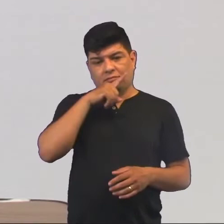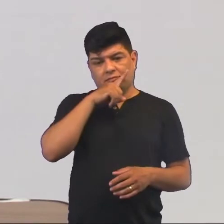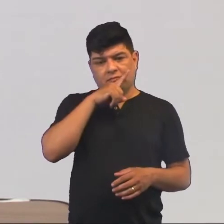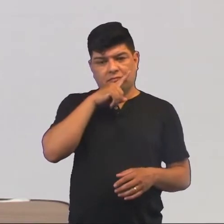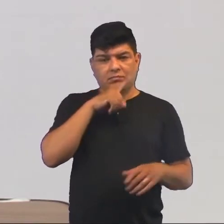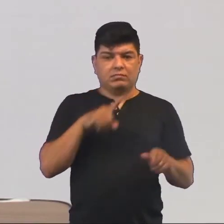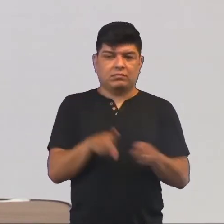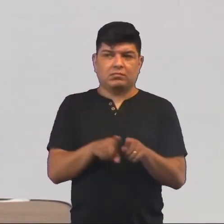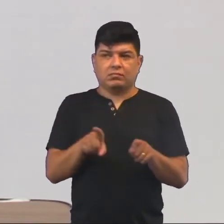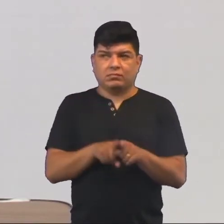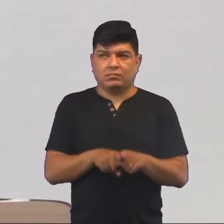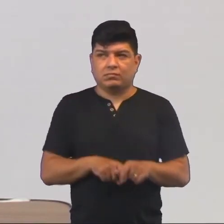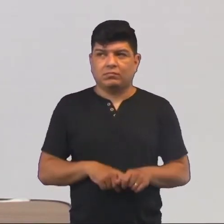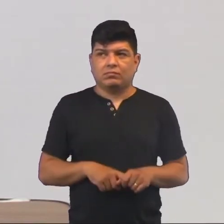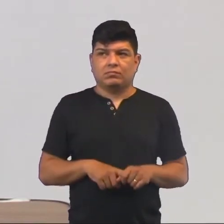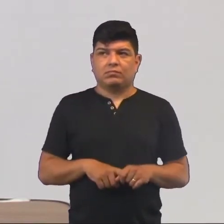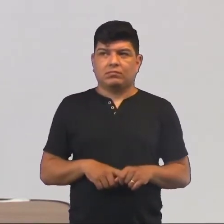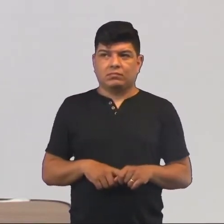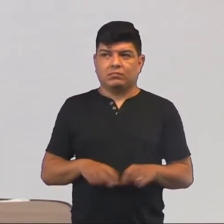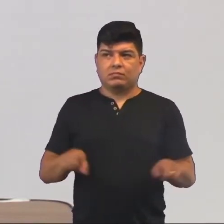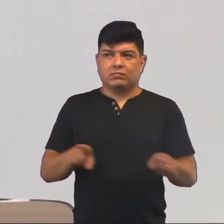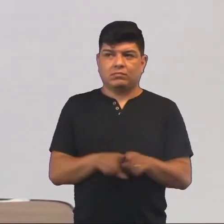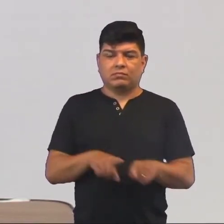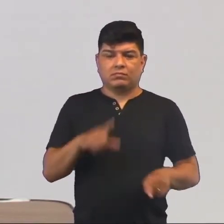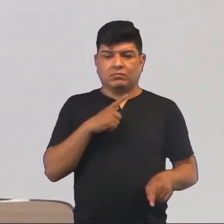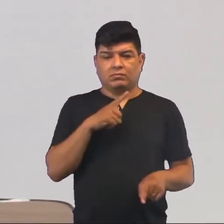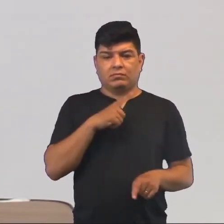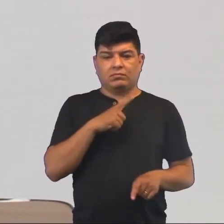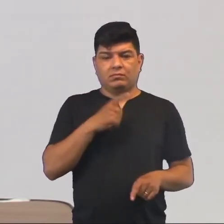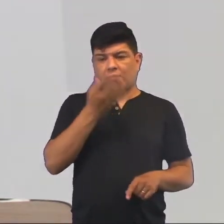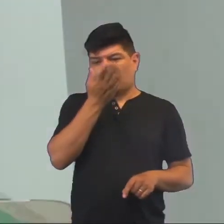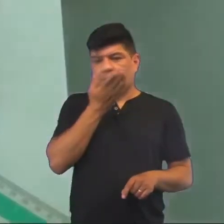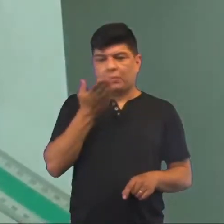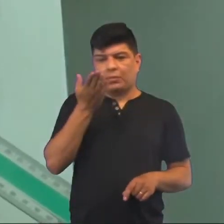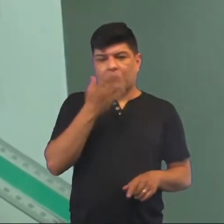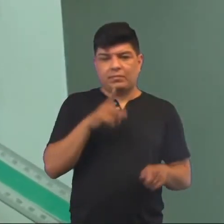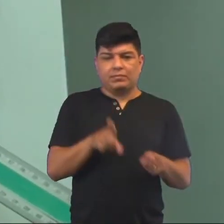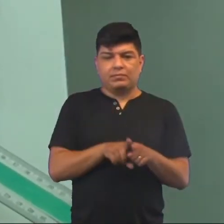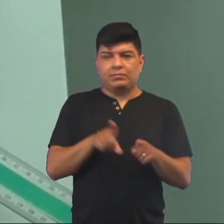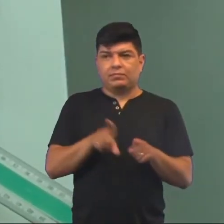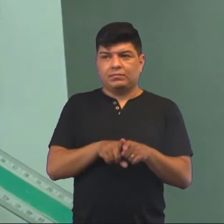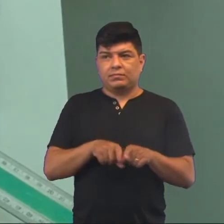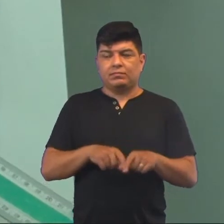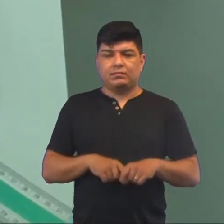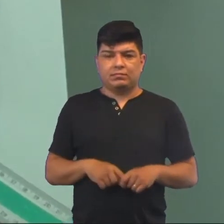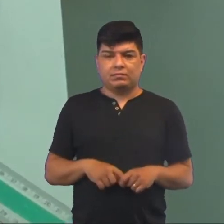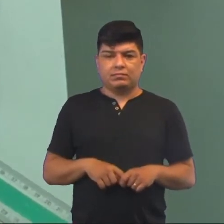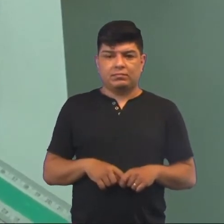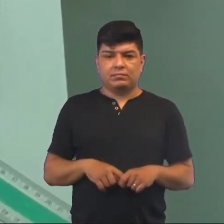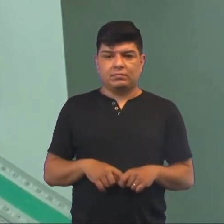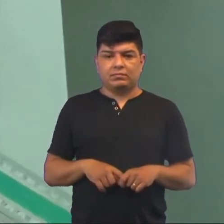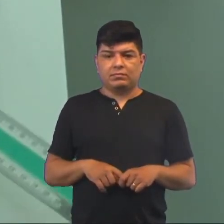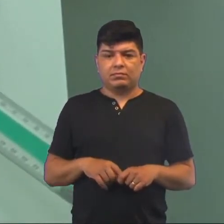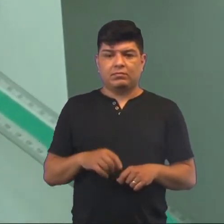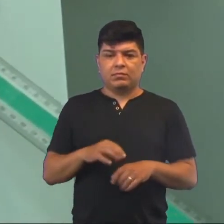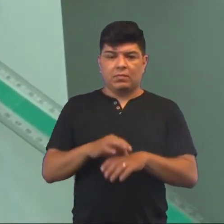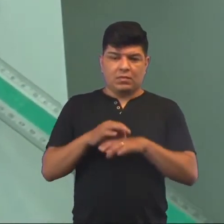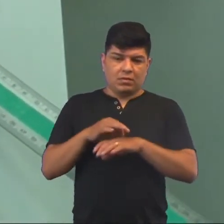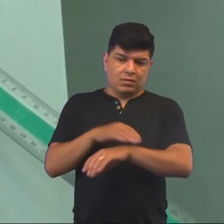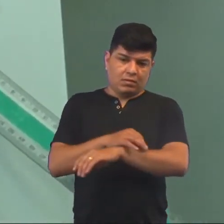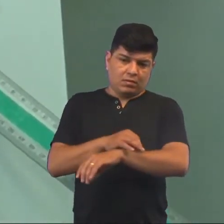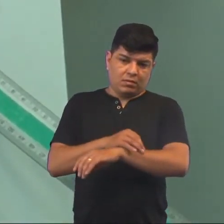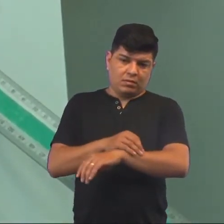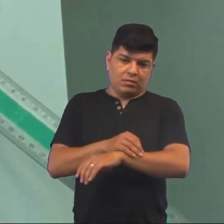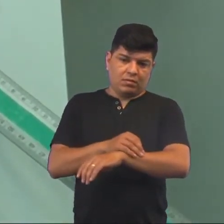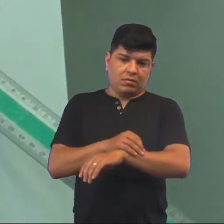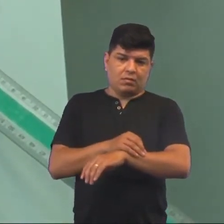cana-de-açúcar, tá? Eu tenho aqui o trigo, eu tenho aqui o couro e eu